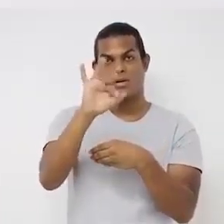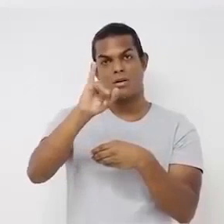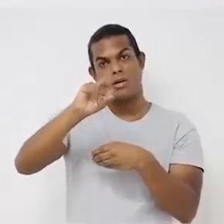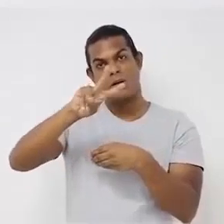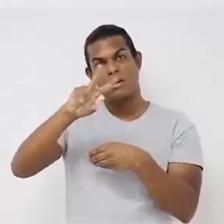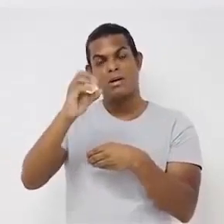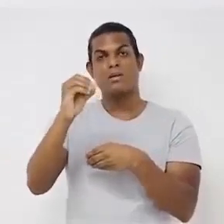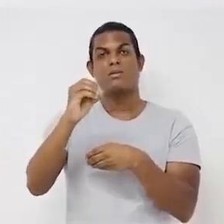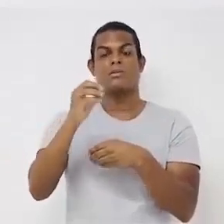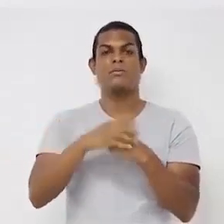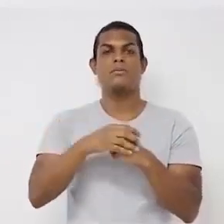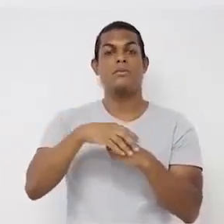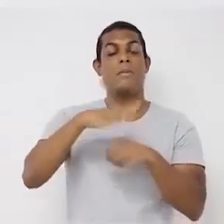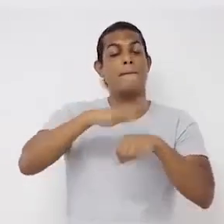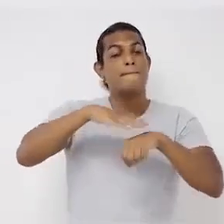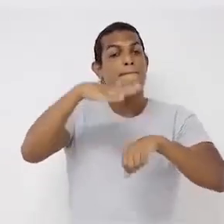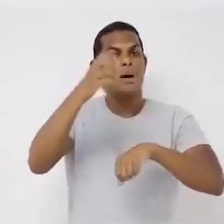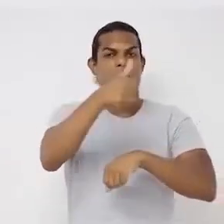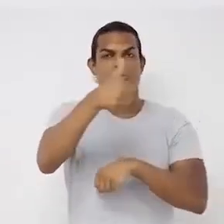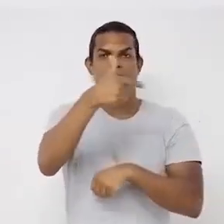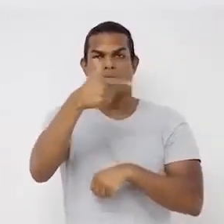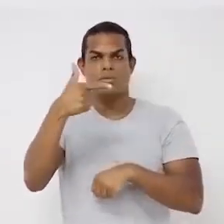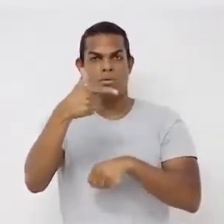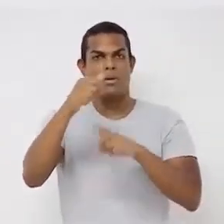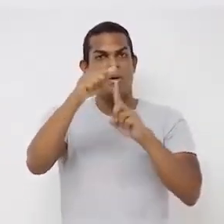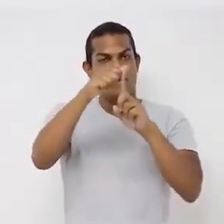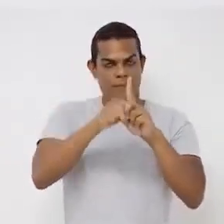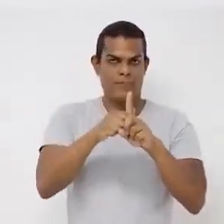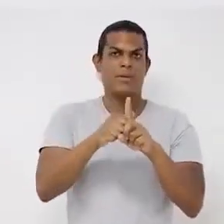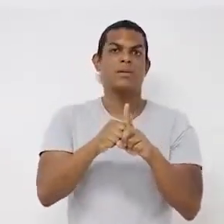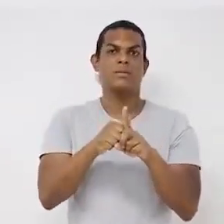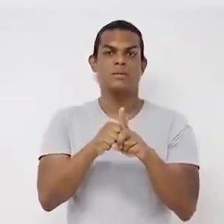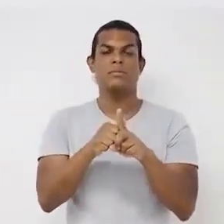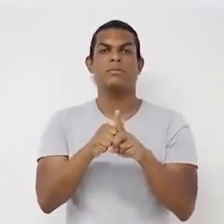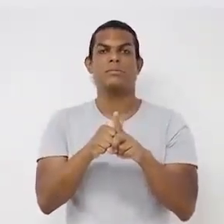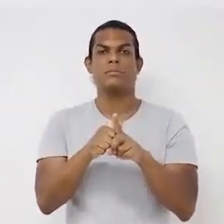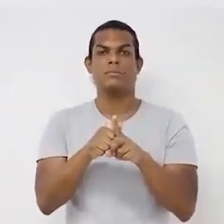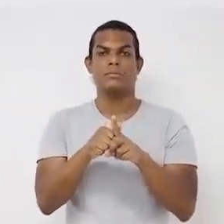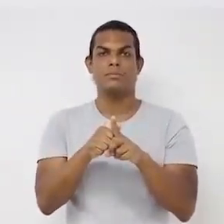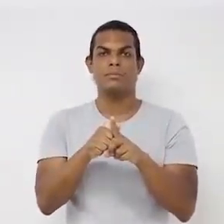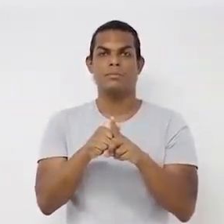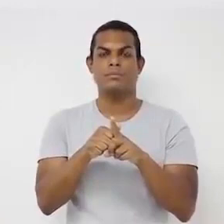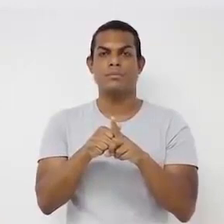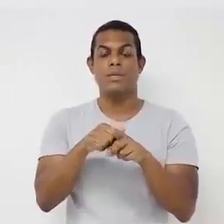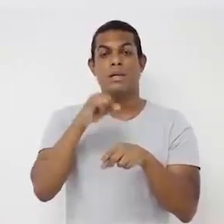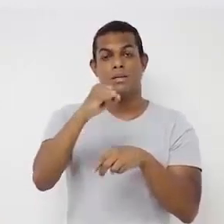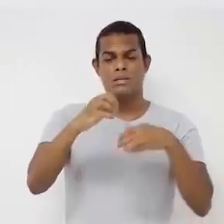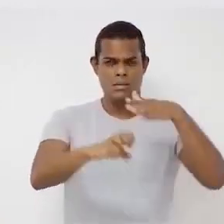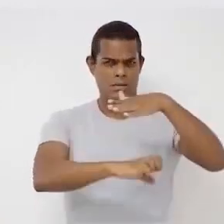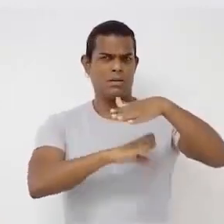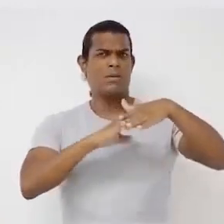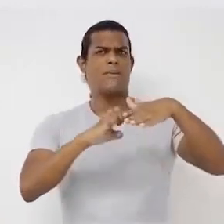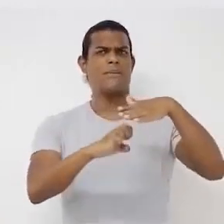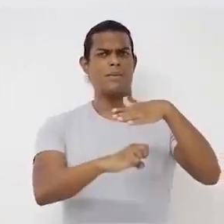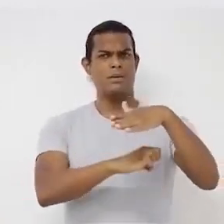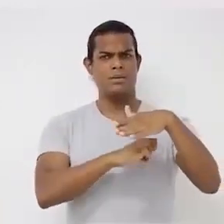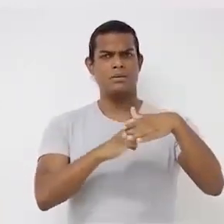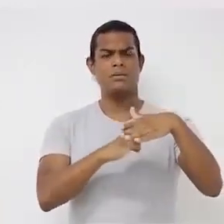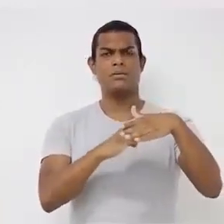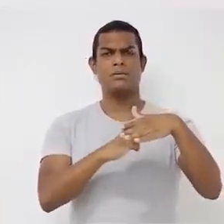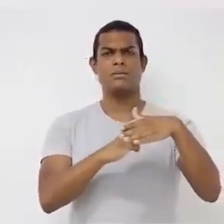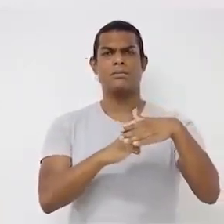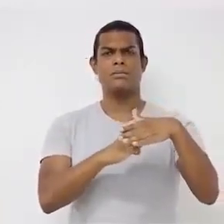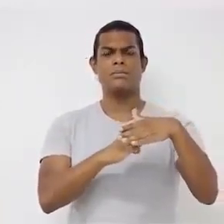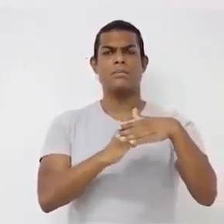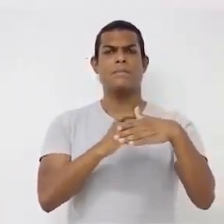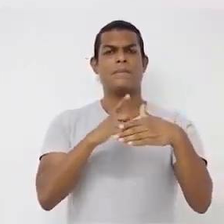Para além dos 12 meses e o operacional, o ciclo operacional, se a empresa ainda assim declarar